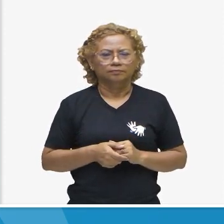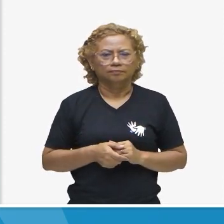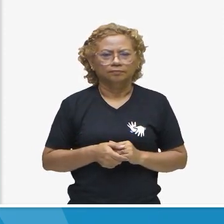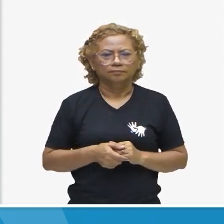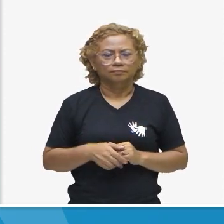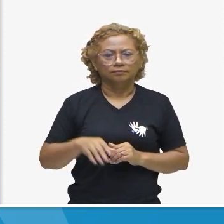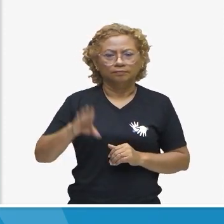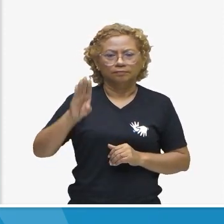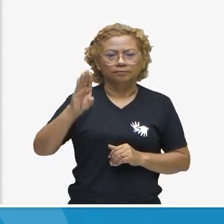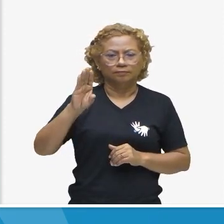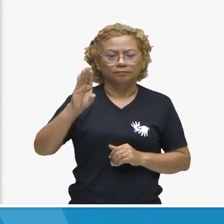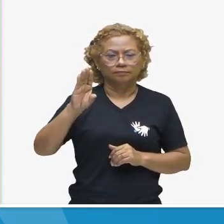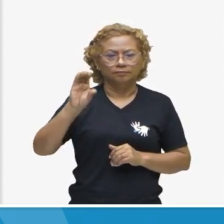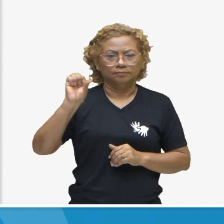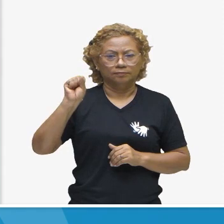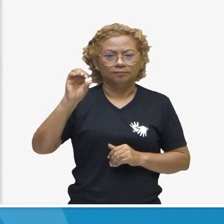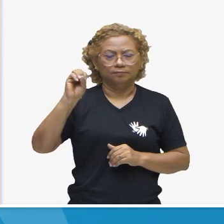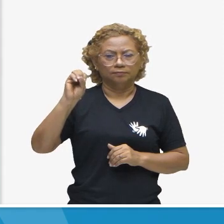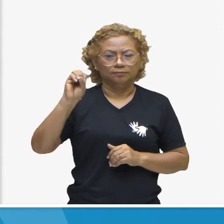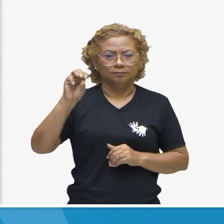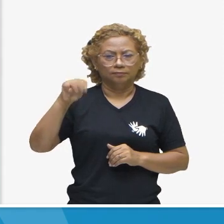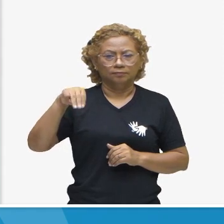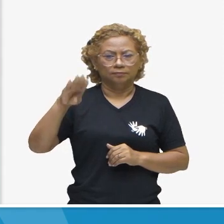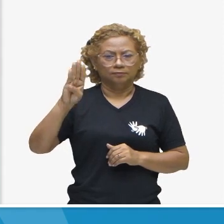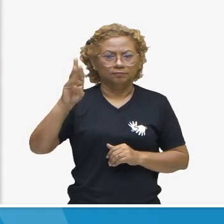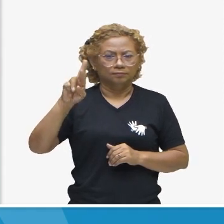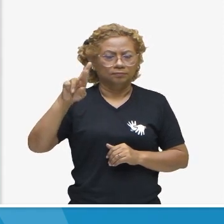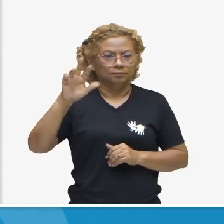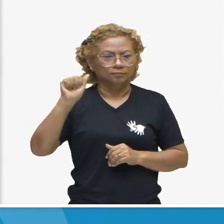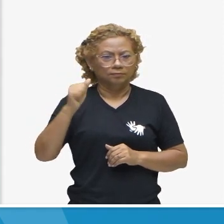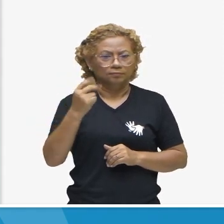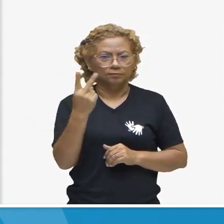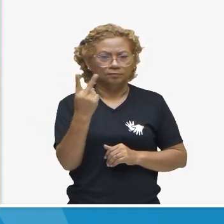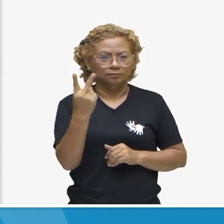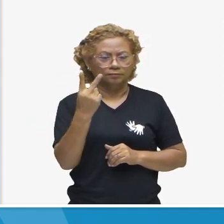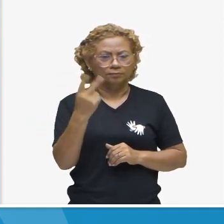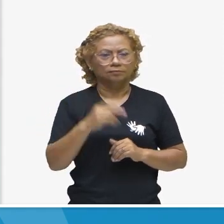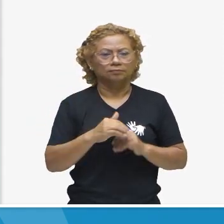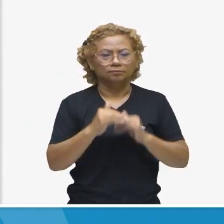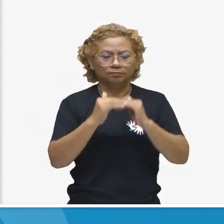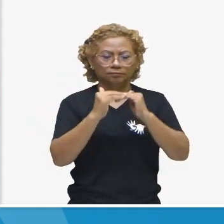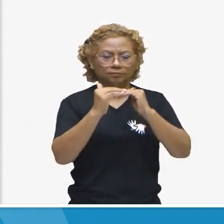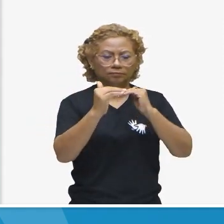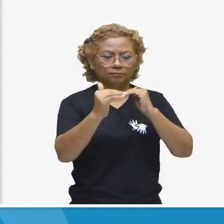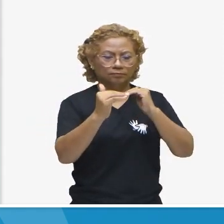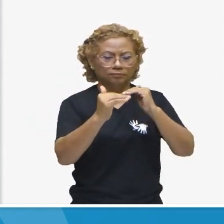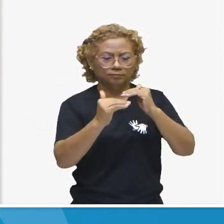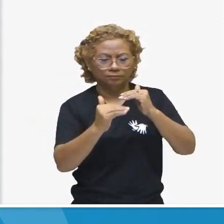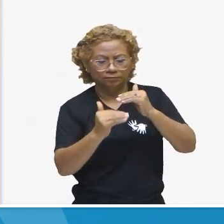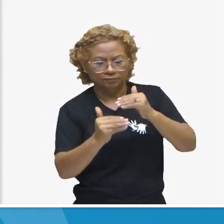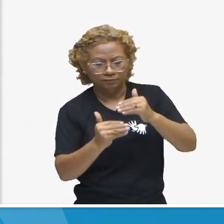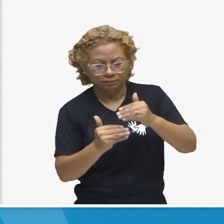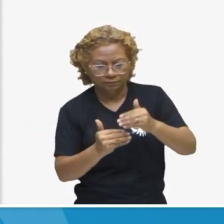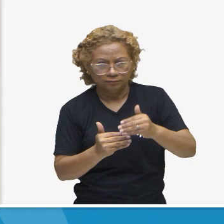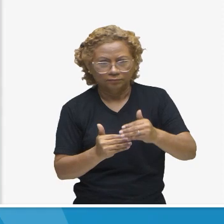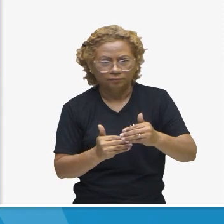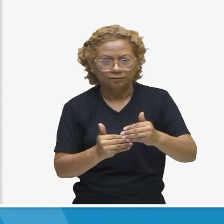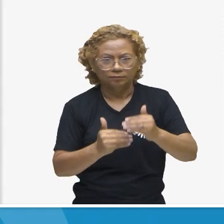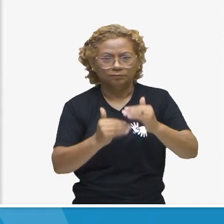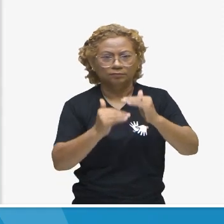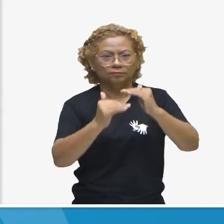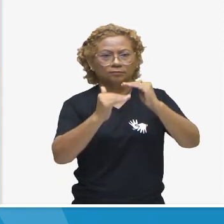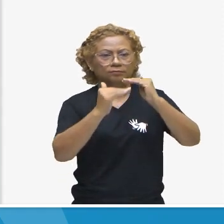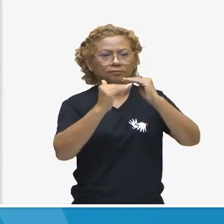sendo refletida, sendo projetada no meu plano alfa. Então, observem, ó, eu tenho aqui todo esse